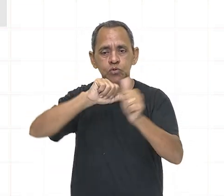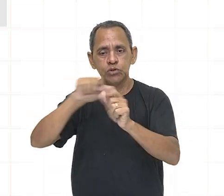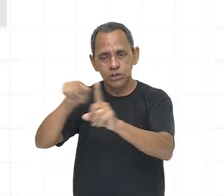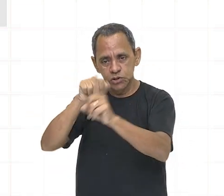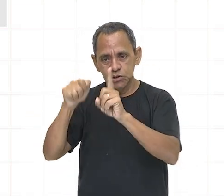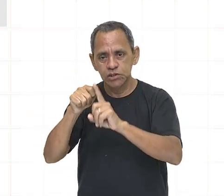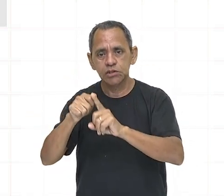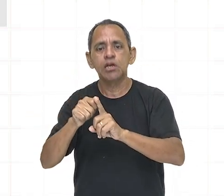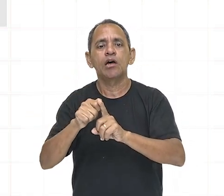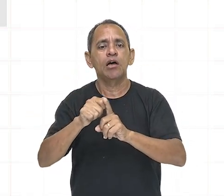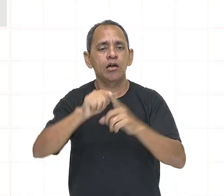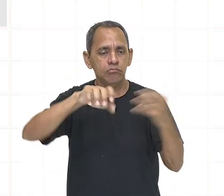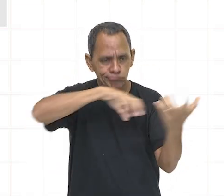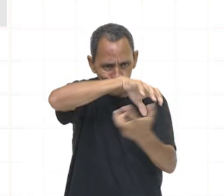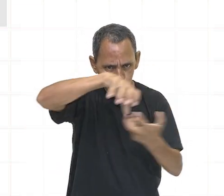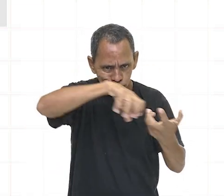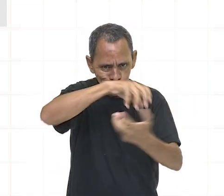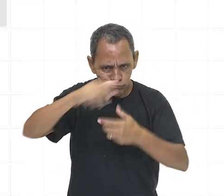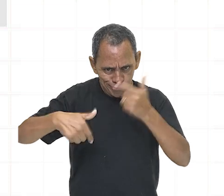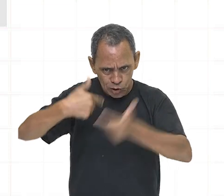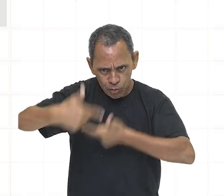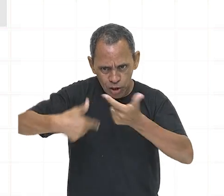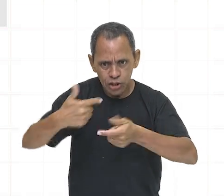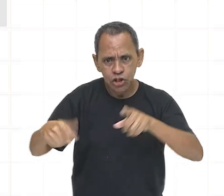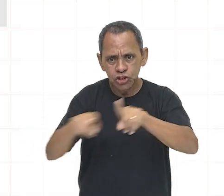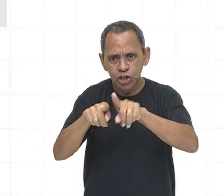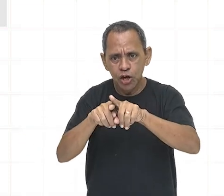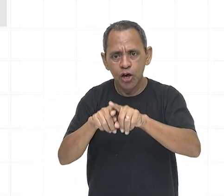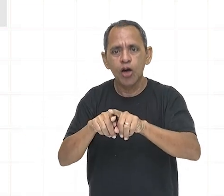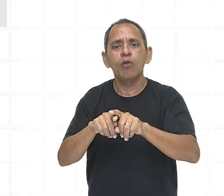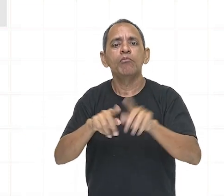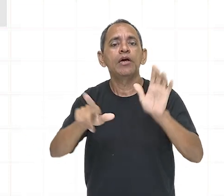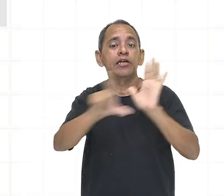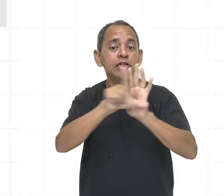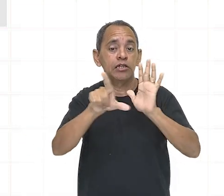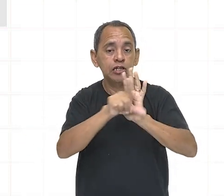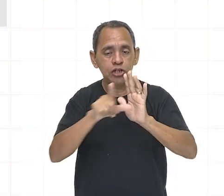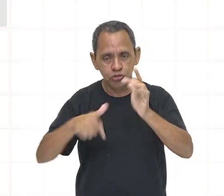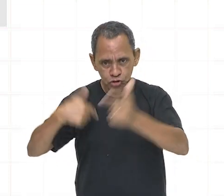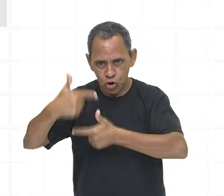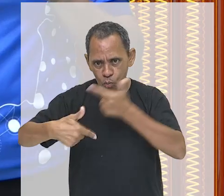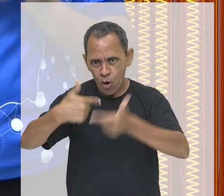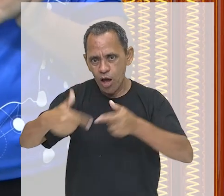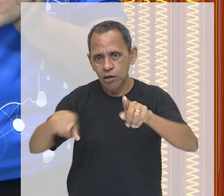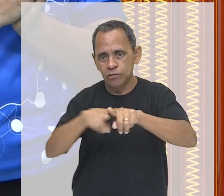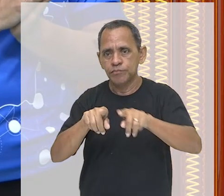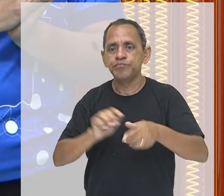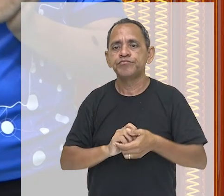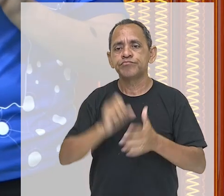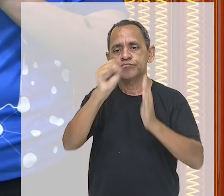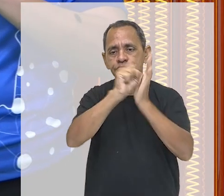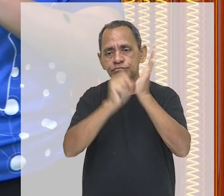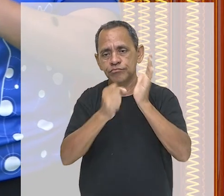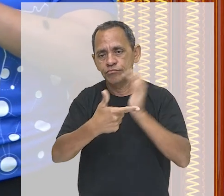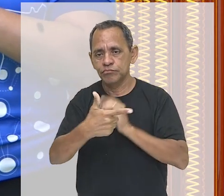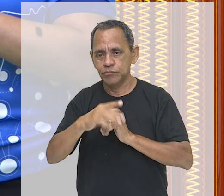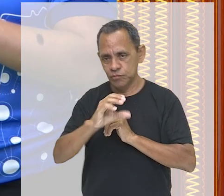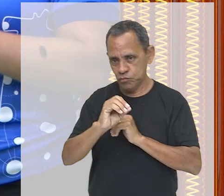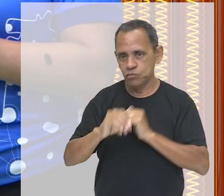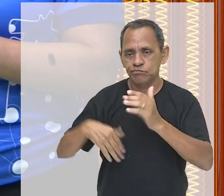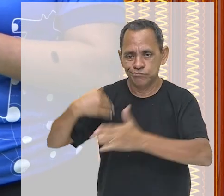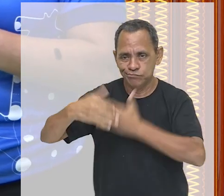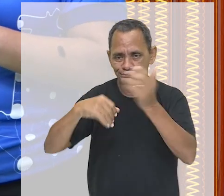movimentos trabalhistas e a regulamentação do trabalho. E já no século XX e o seu